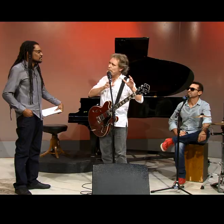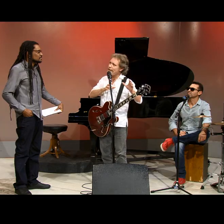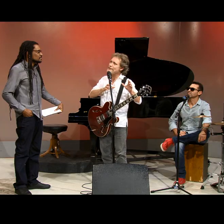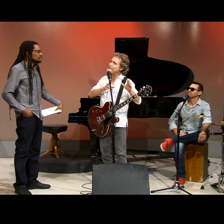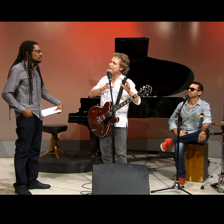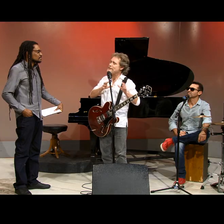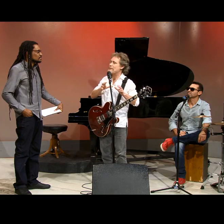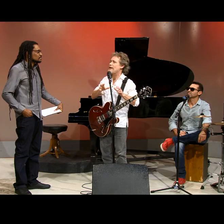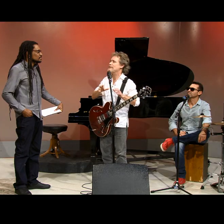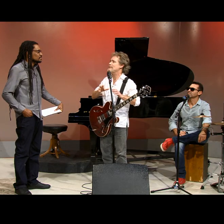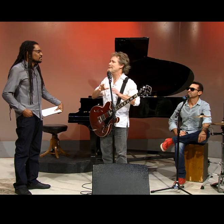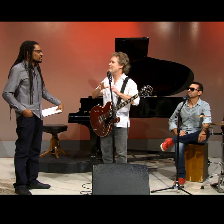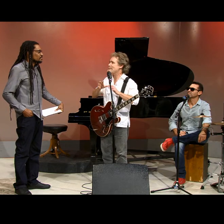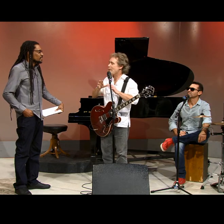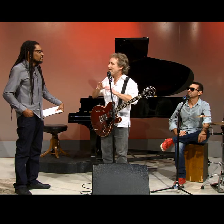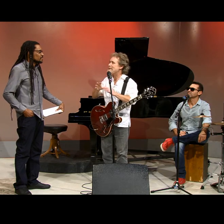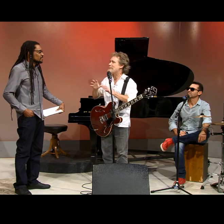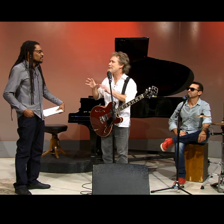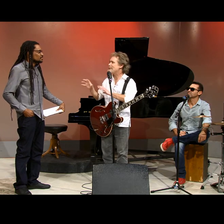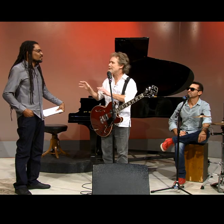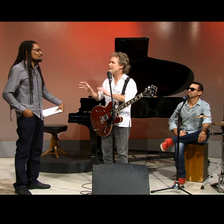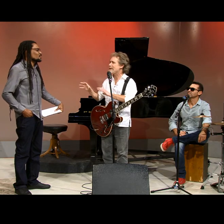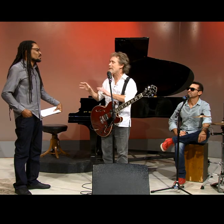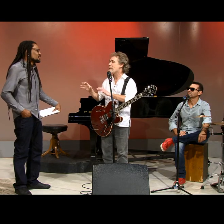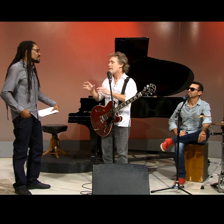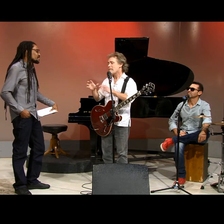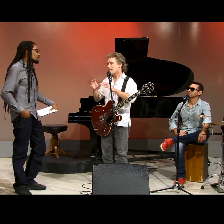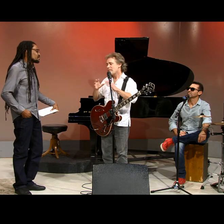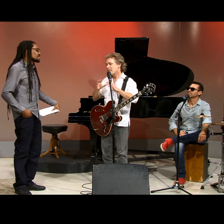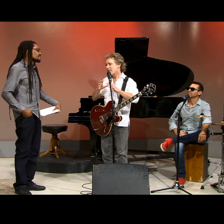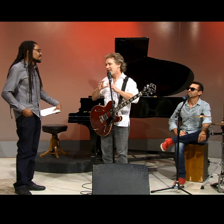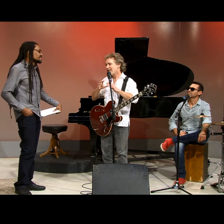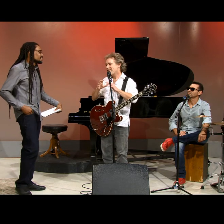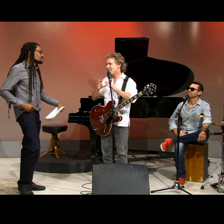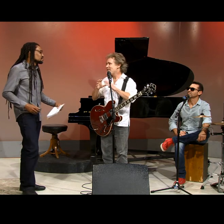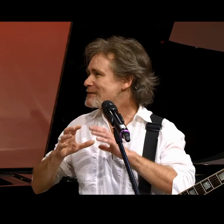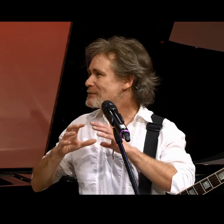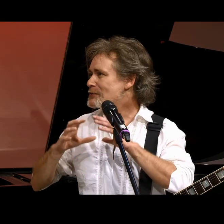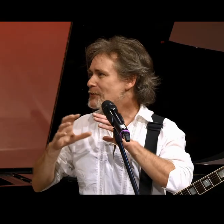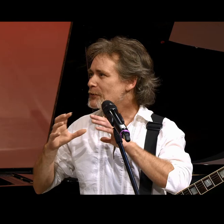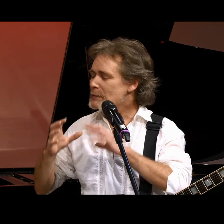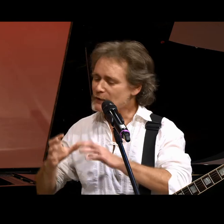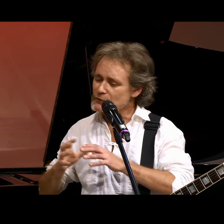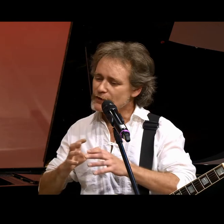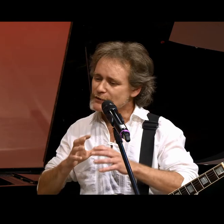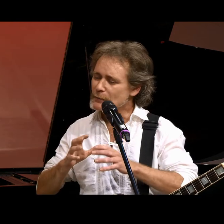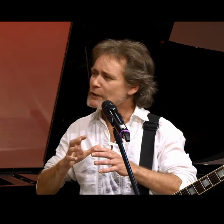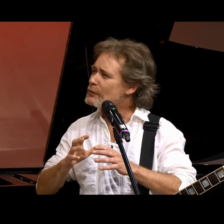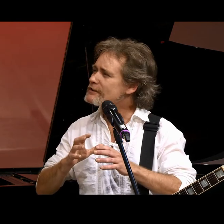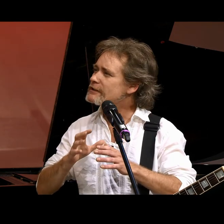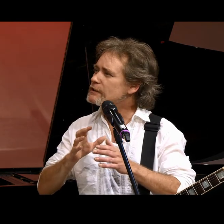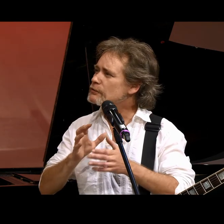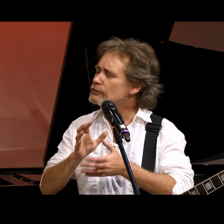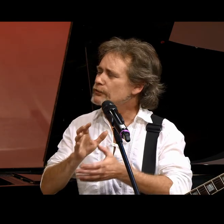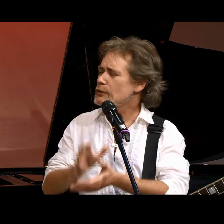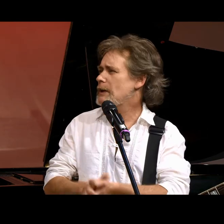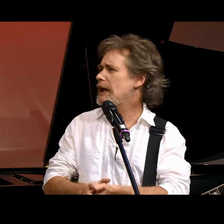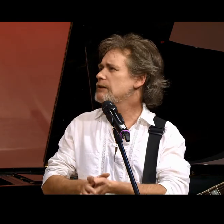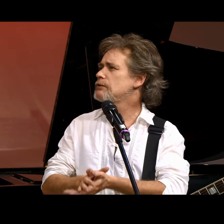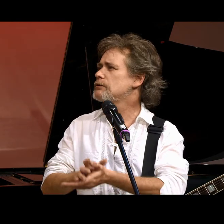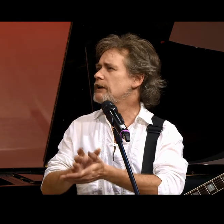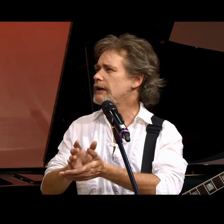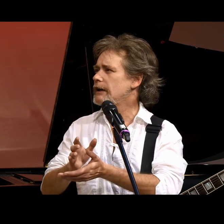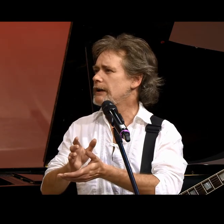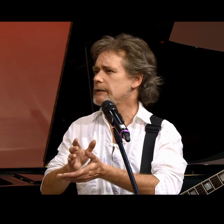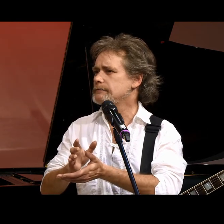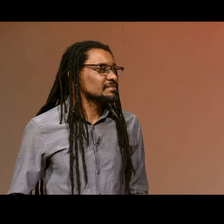essa pecha de serem chamados dos poetas malditos, né? Malditos da MPB. Porque eles não se conformavam em fazer uma coisa dentro de um